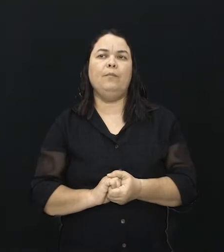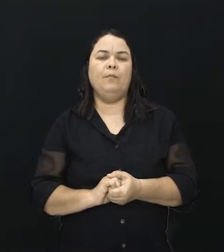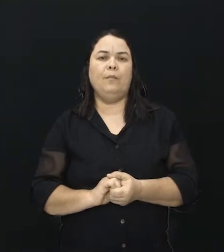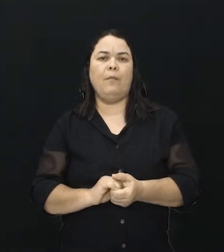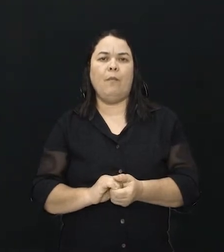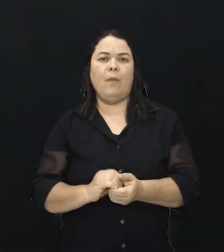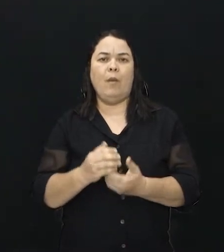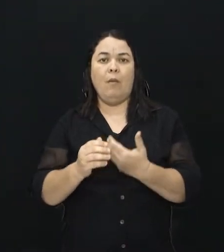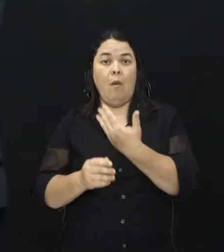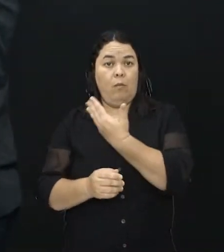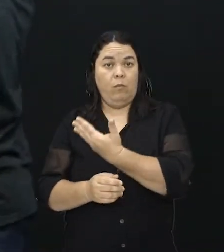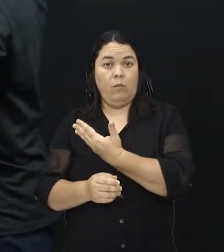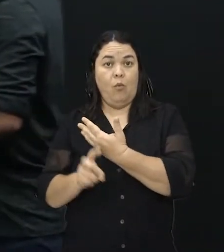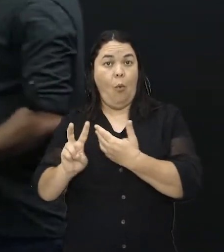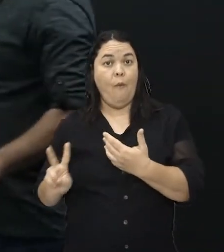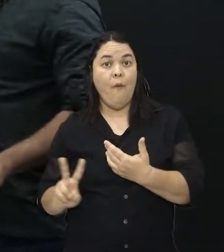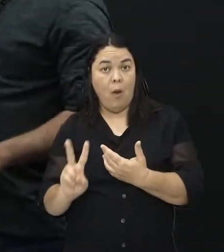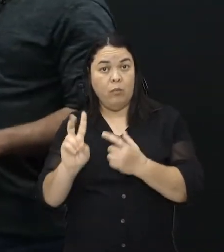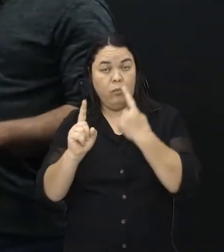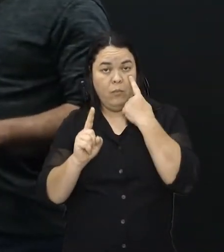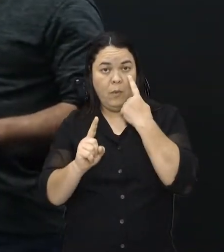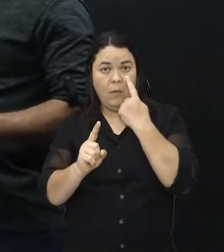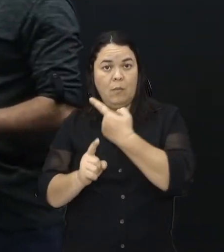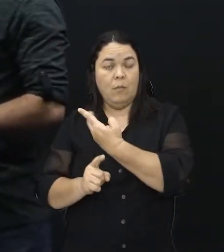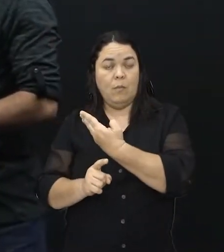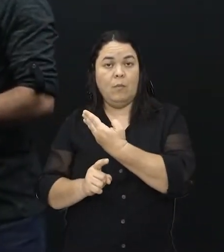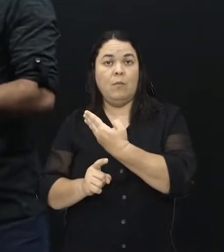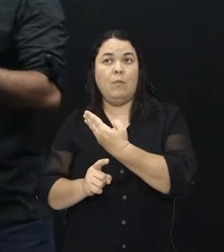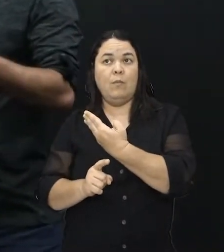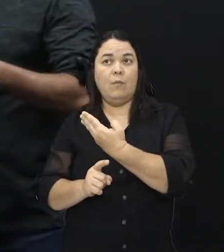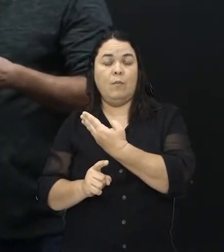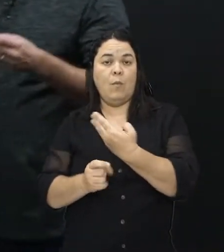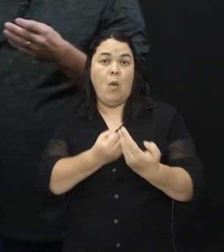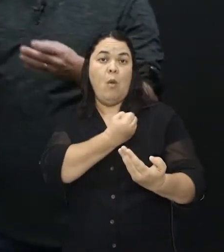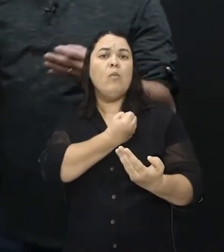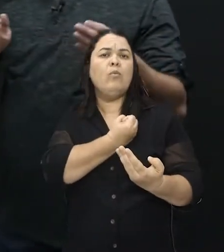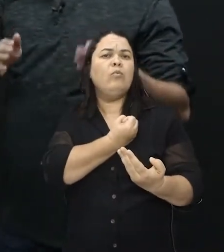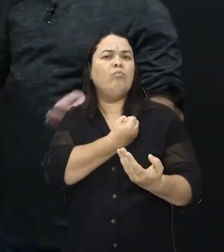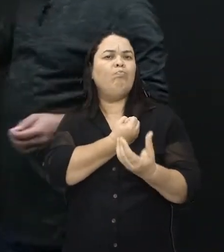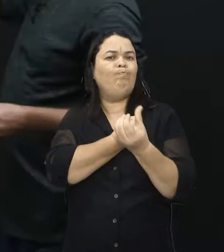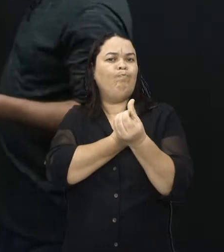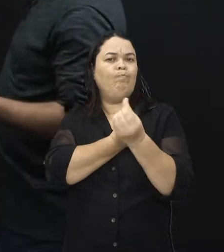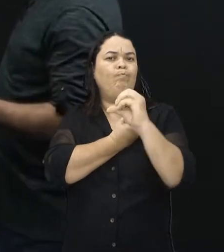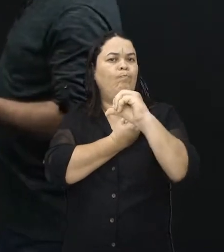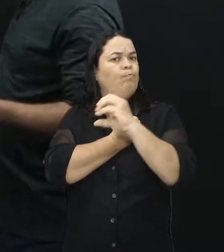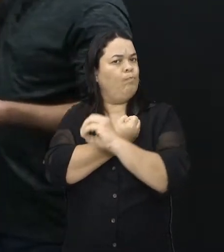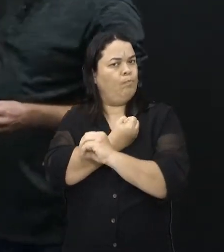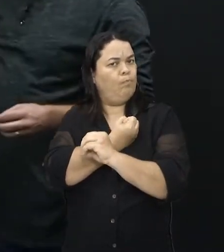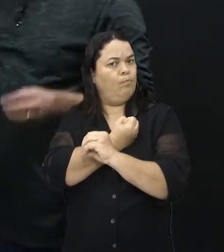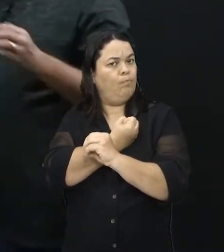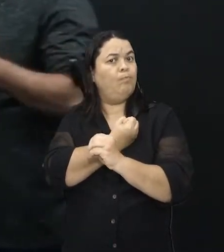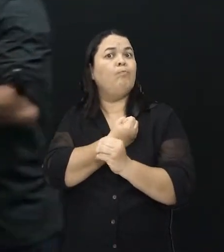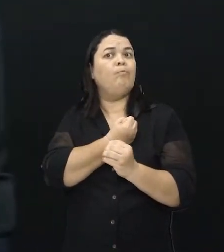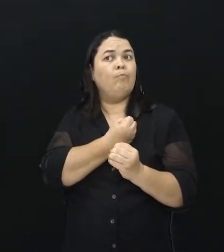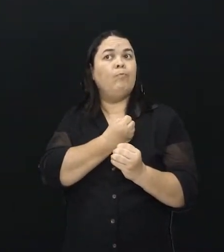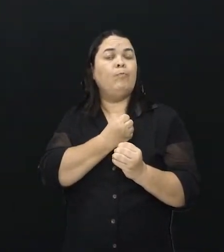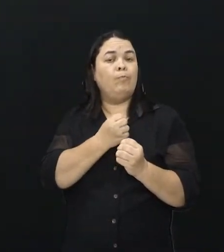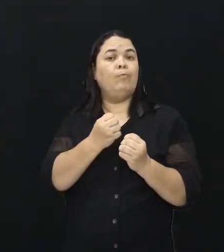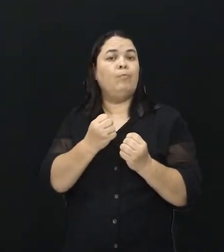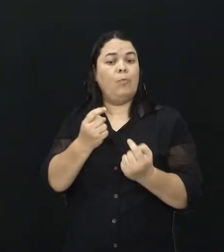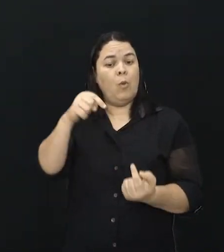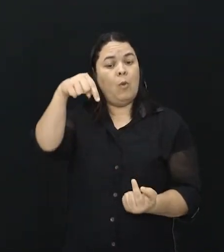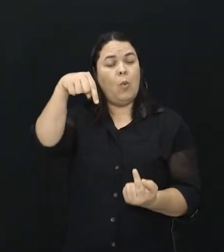for pegar os seus valores, olha só, esse número é diretamente proporcional a 1, 2 e 3. Então, eu